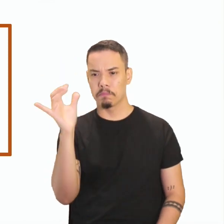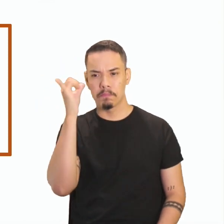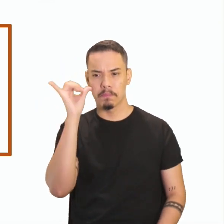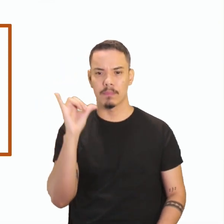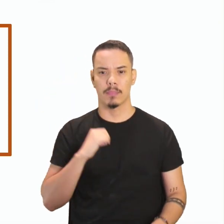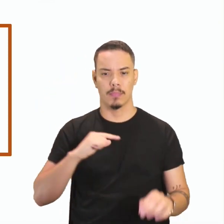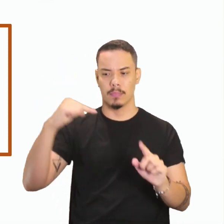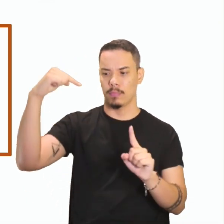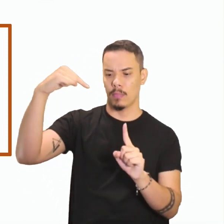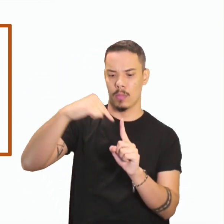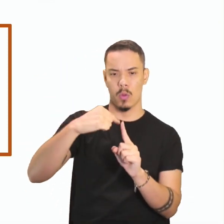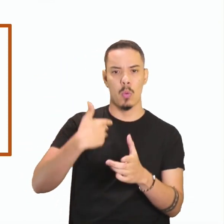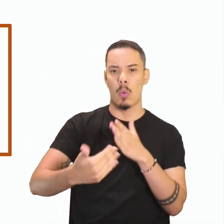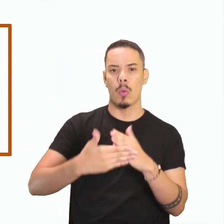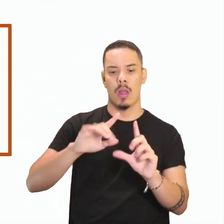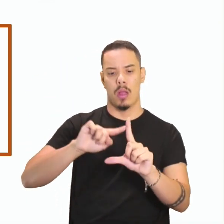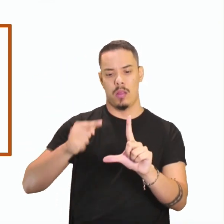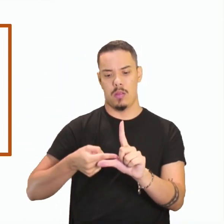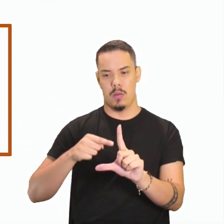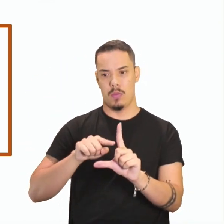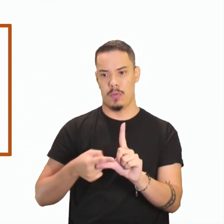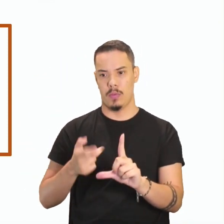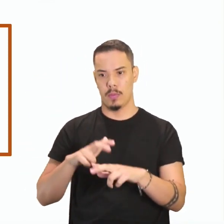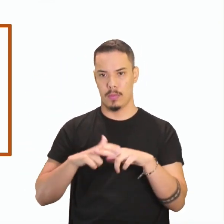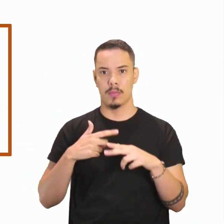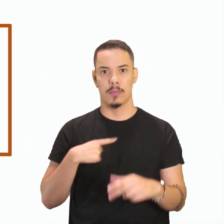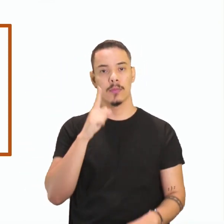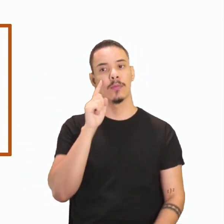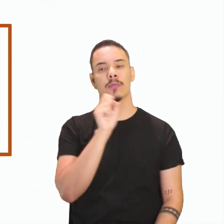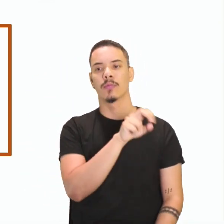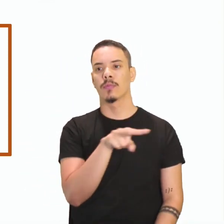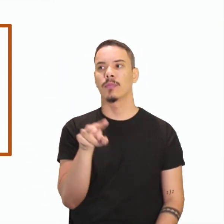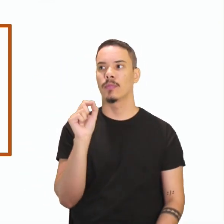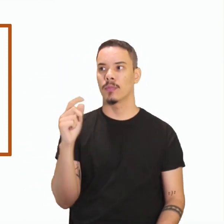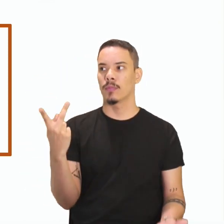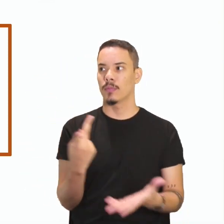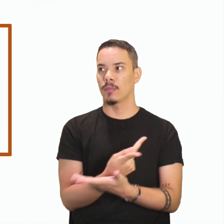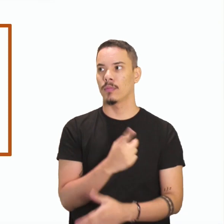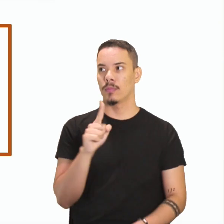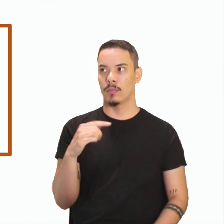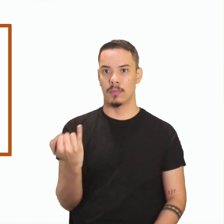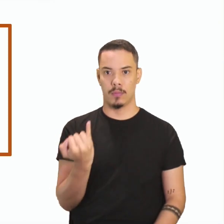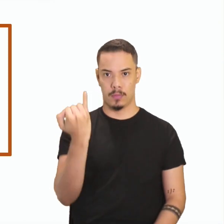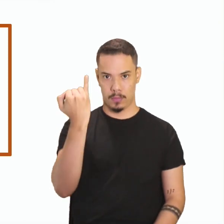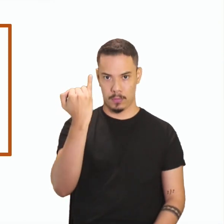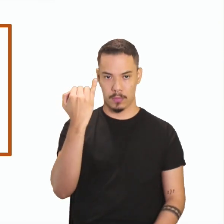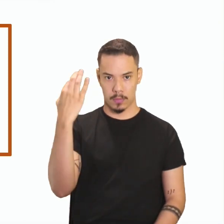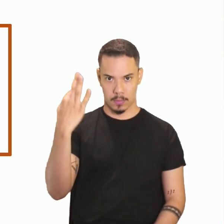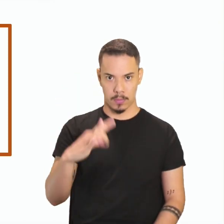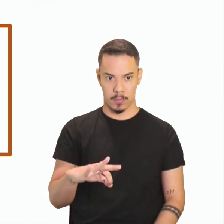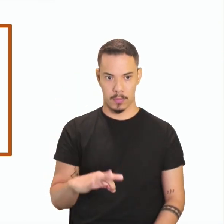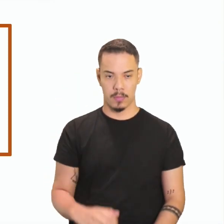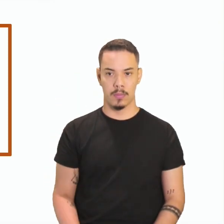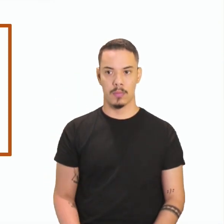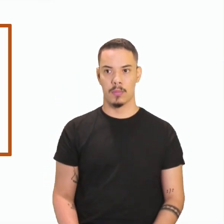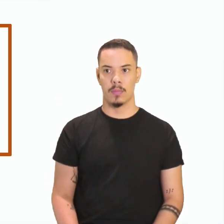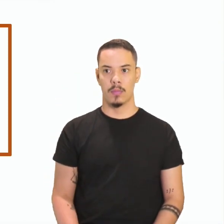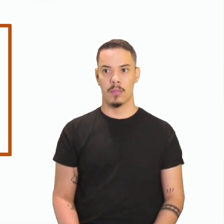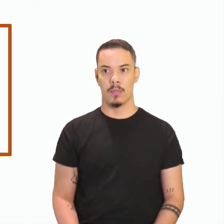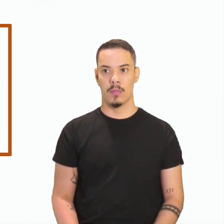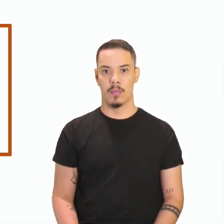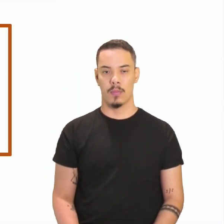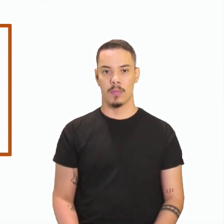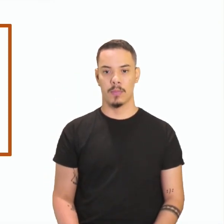inclinada a ter um ângulo qualquer. Então, eu vejo que nesse caso aí é importante. Fechado? Bom, mas e